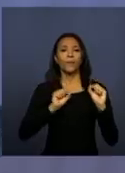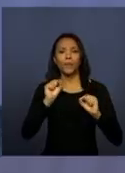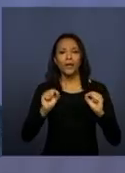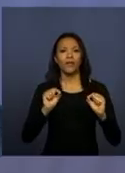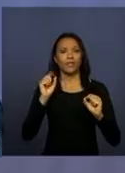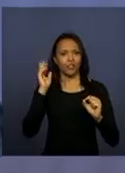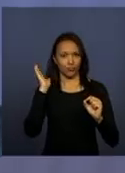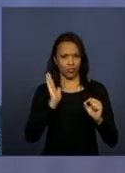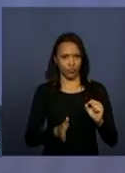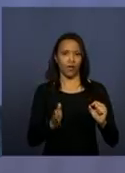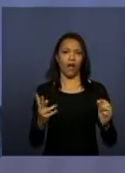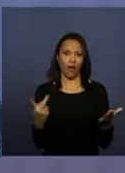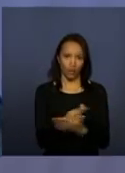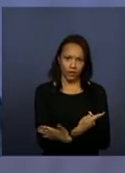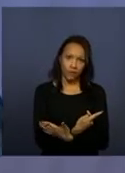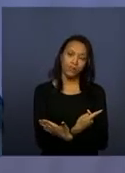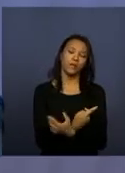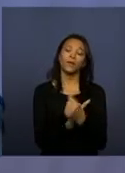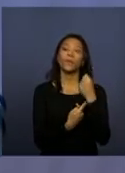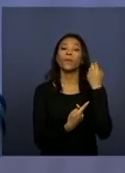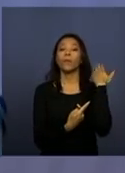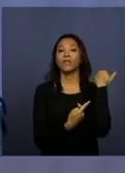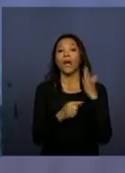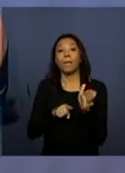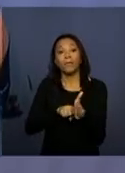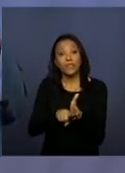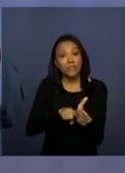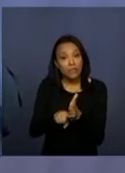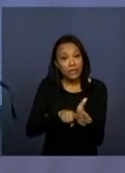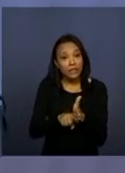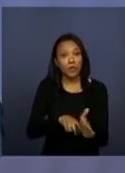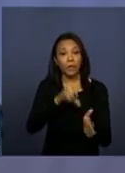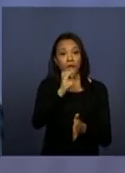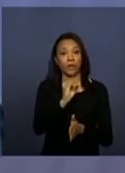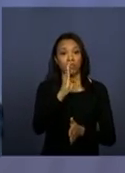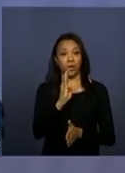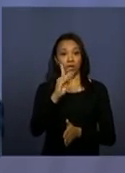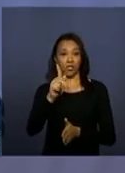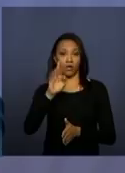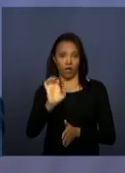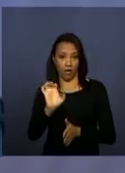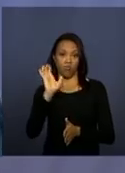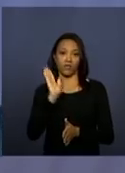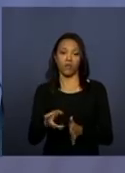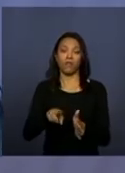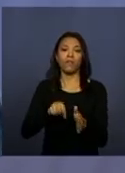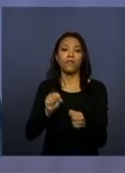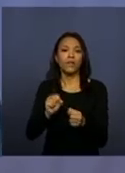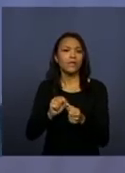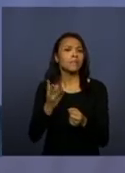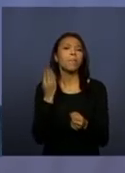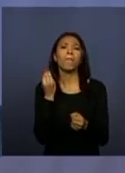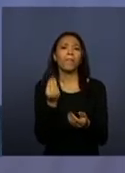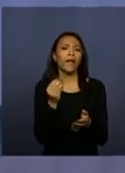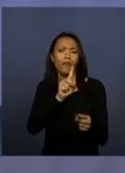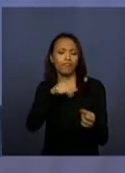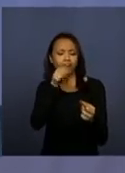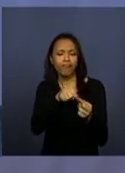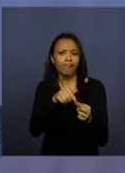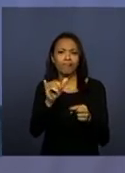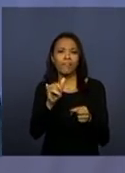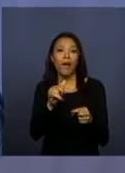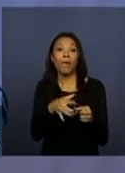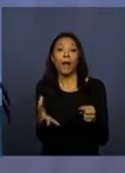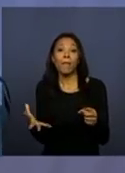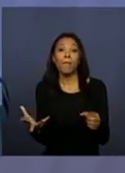foi a pesquisa, teste que o IBGE fez para aperfeiçoar a contagem